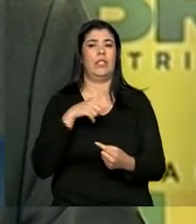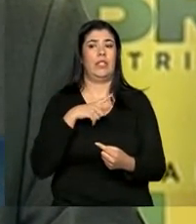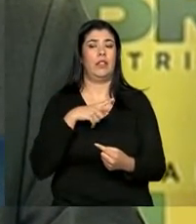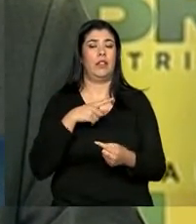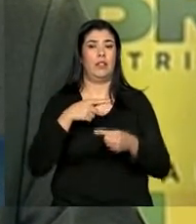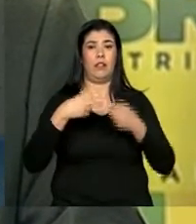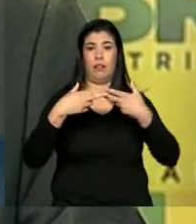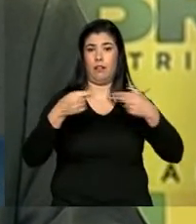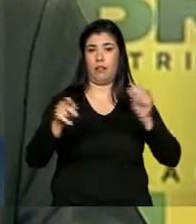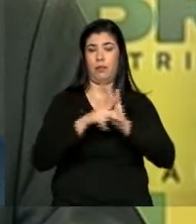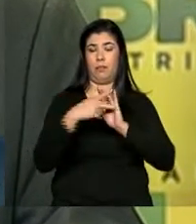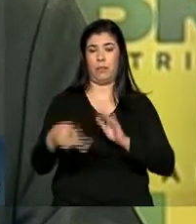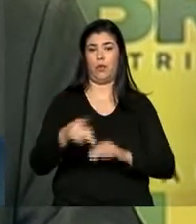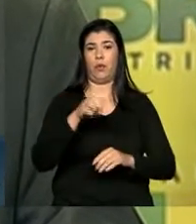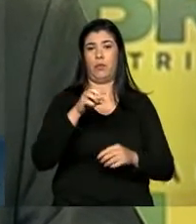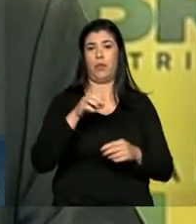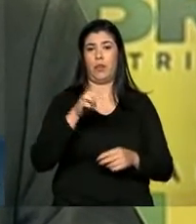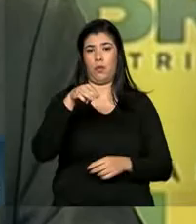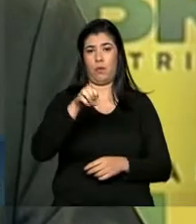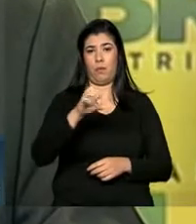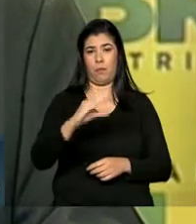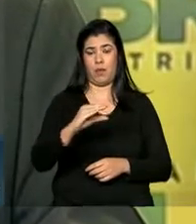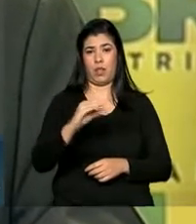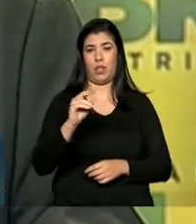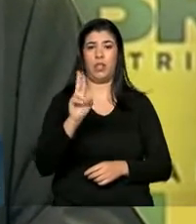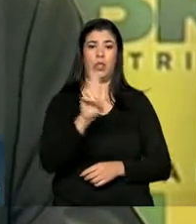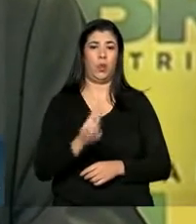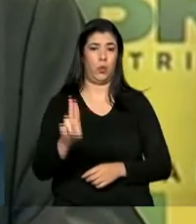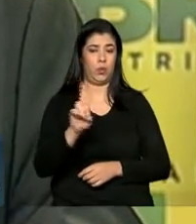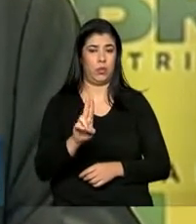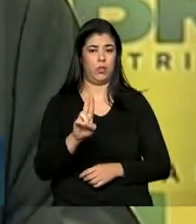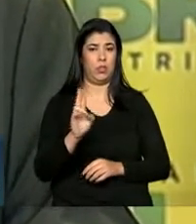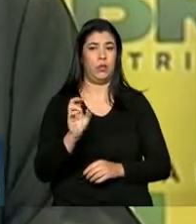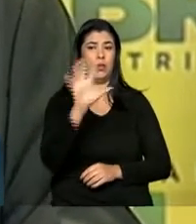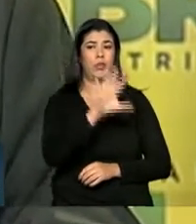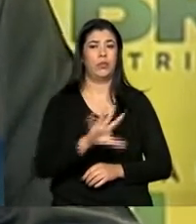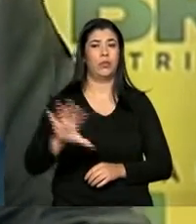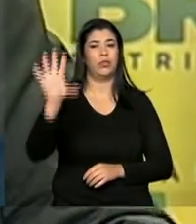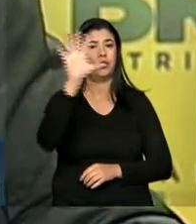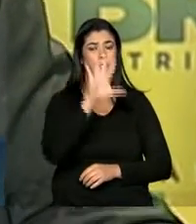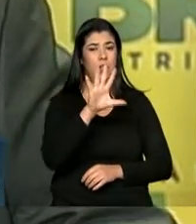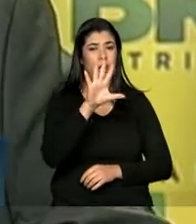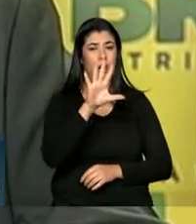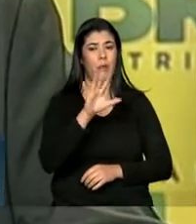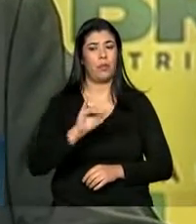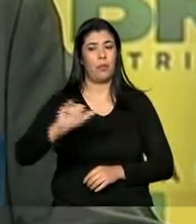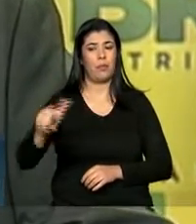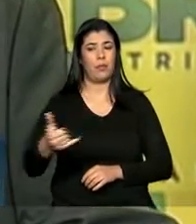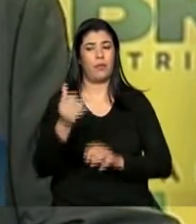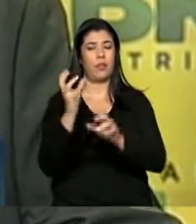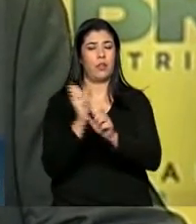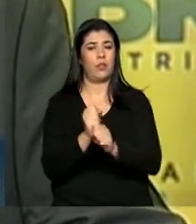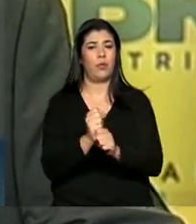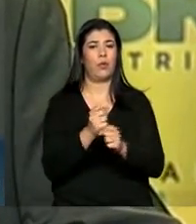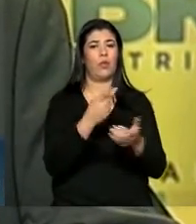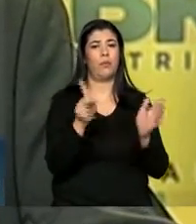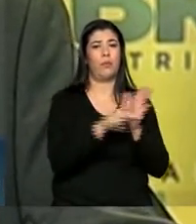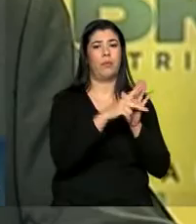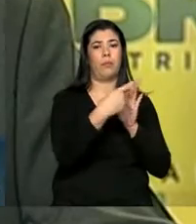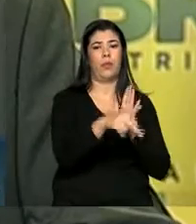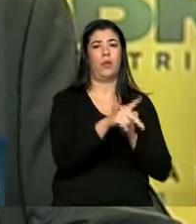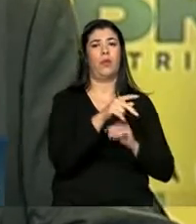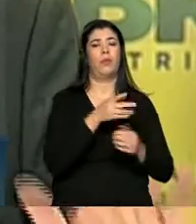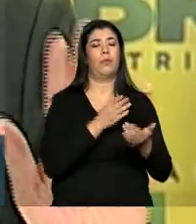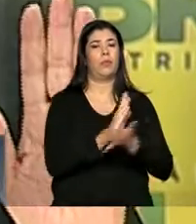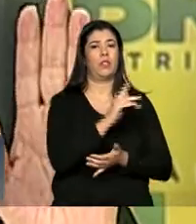critério que o MEC usa da média geral, das 5 notas, ele usa para o ProUni. Muitas universidades usam o mesmo